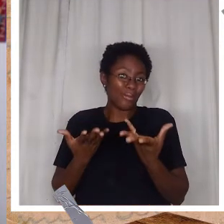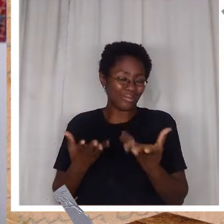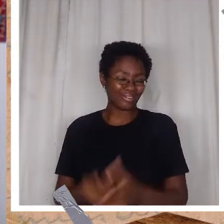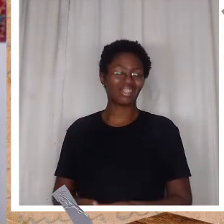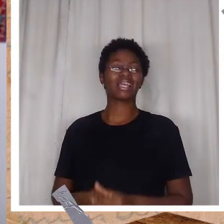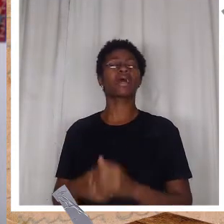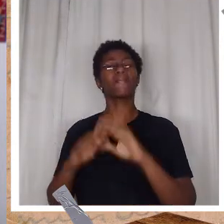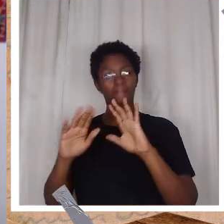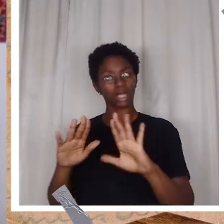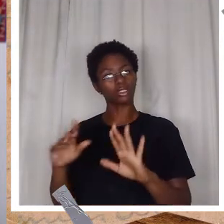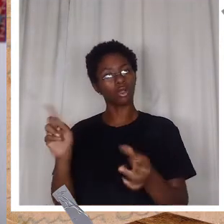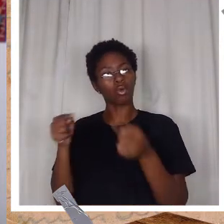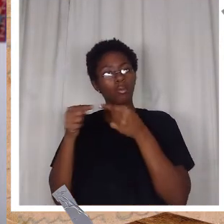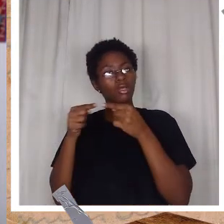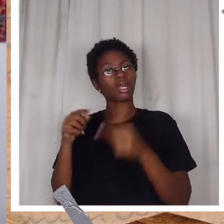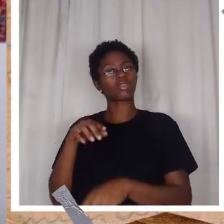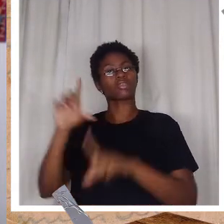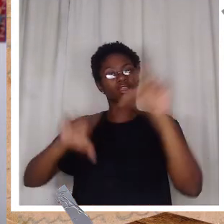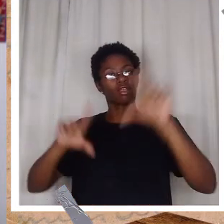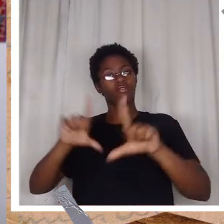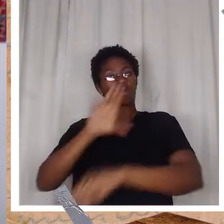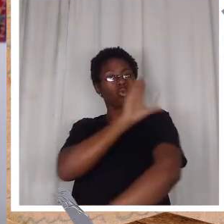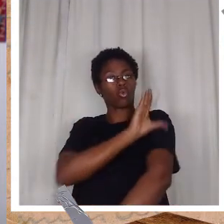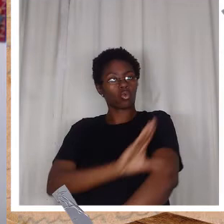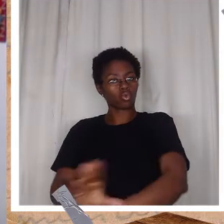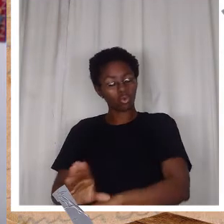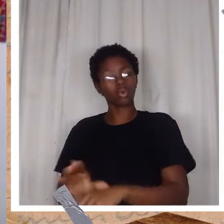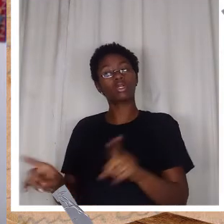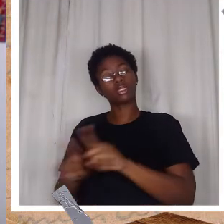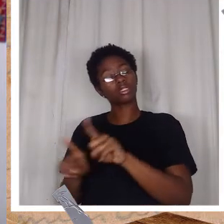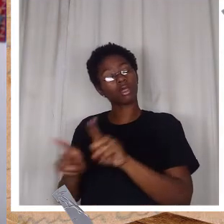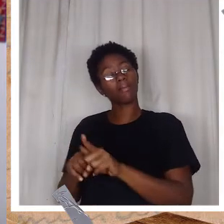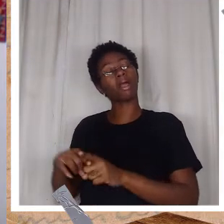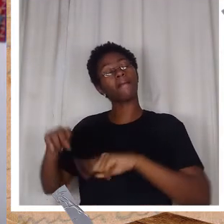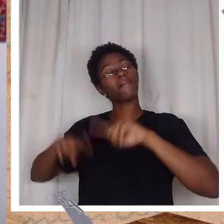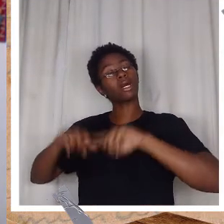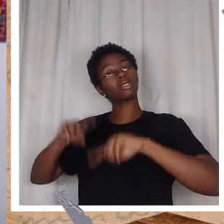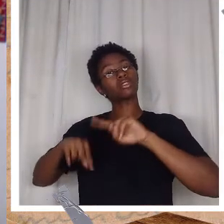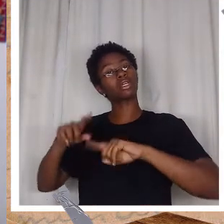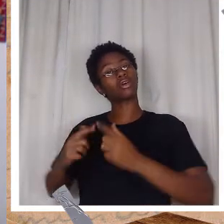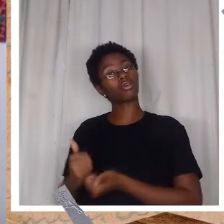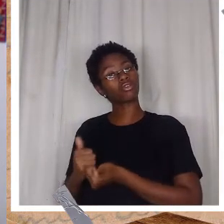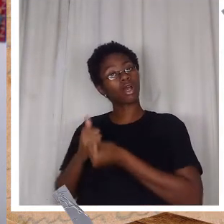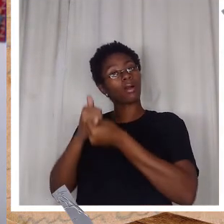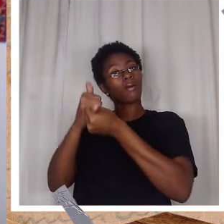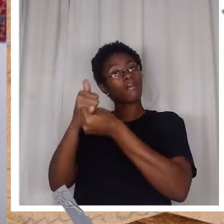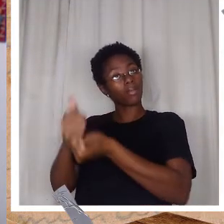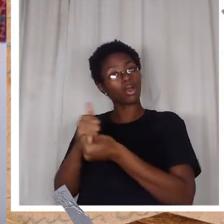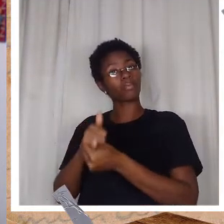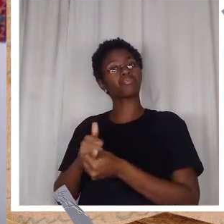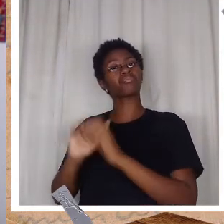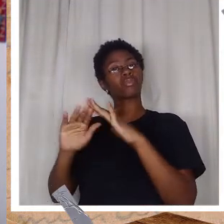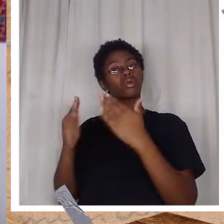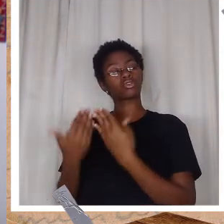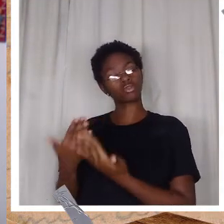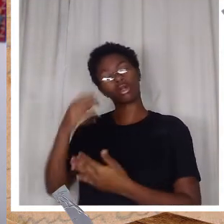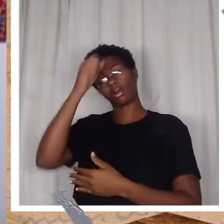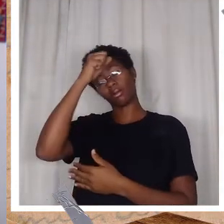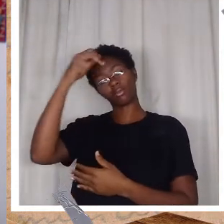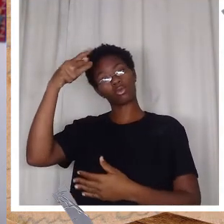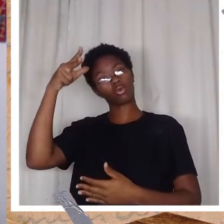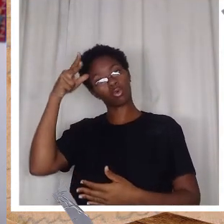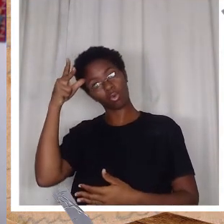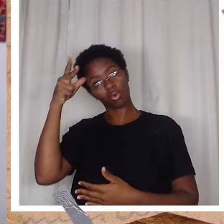Canal Futura, e também serviu de material de apoio para as escolas públicas,